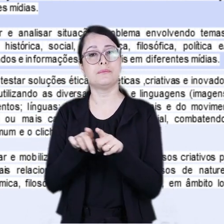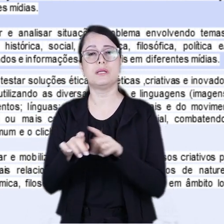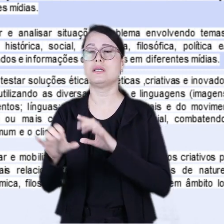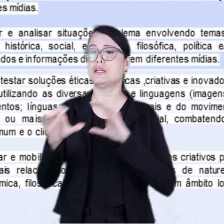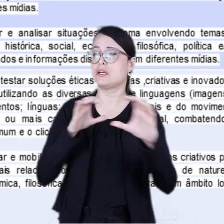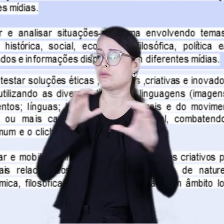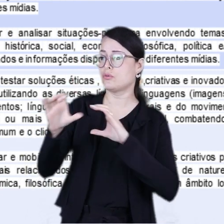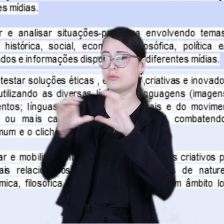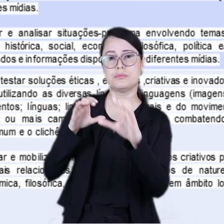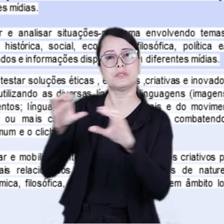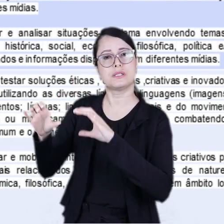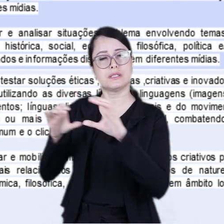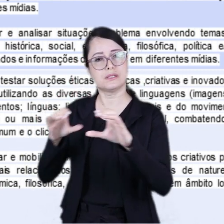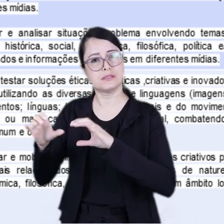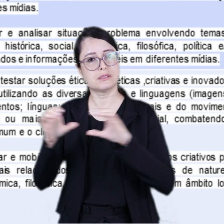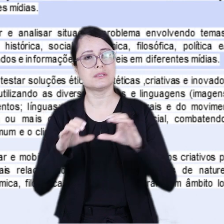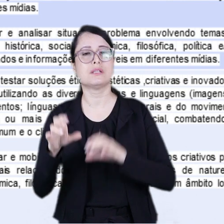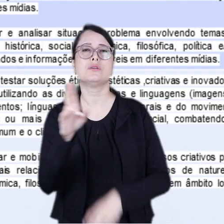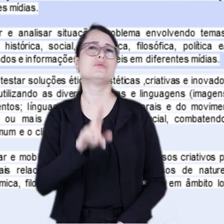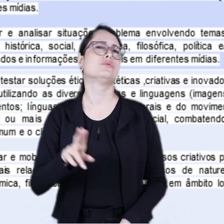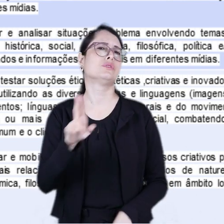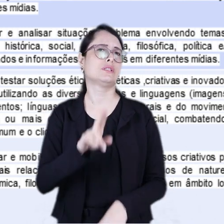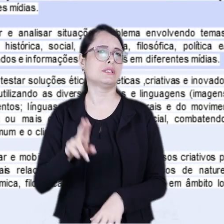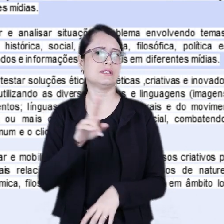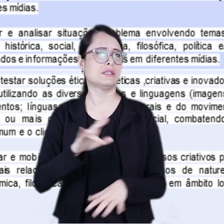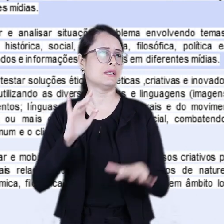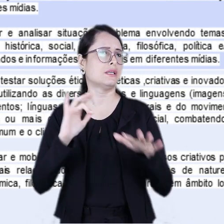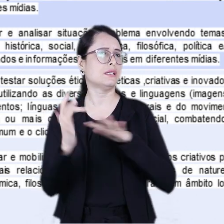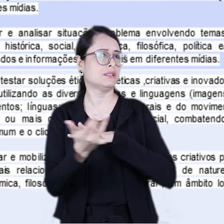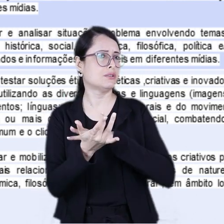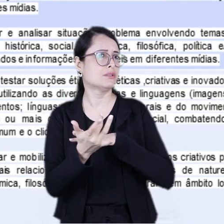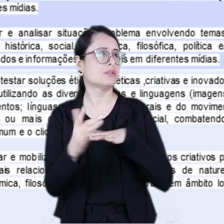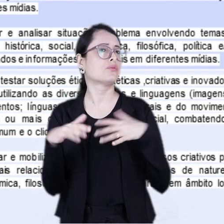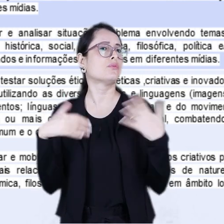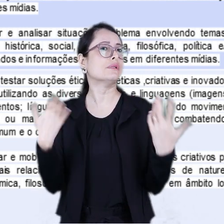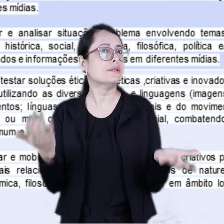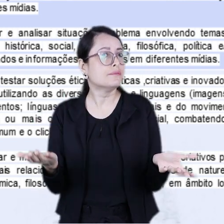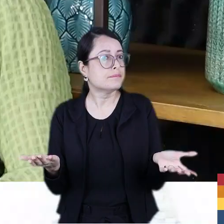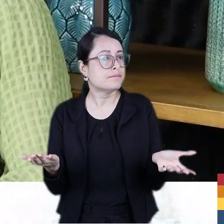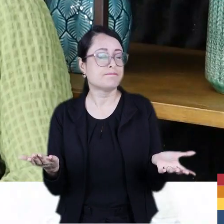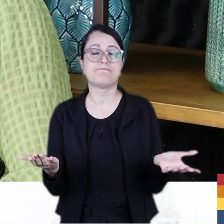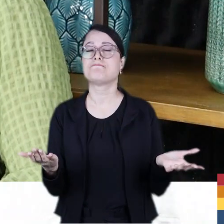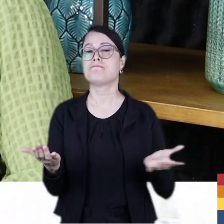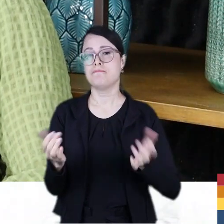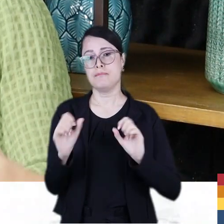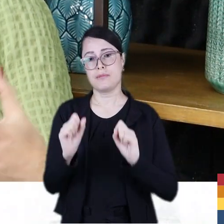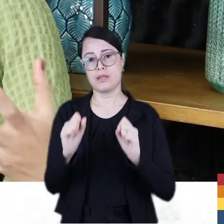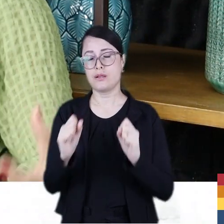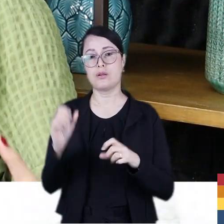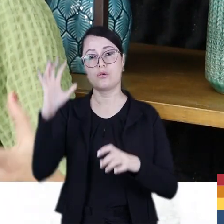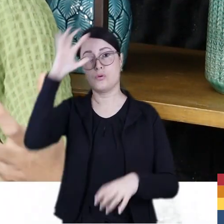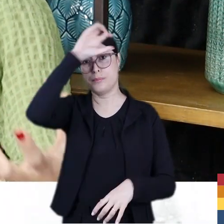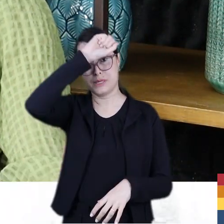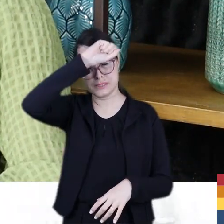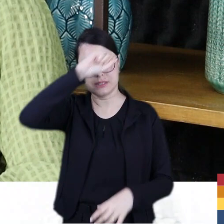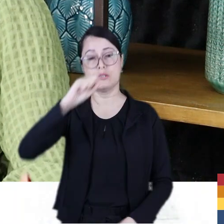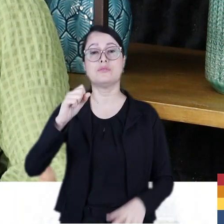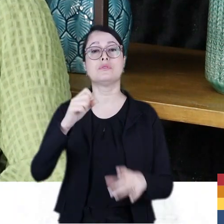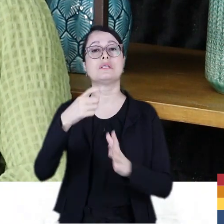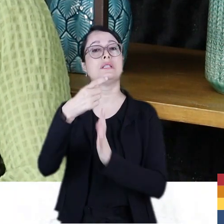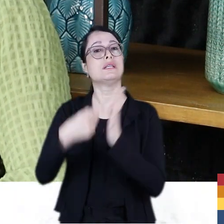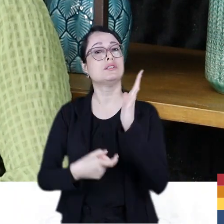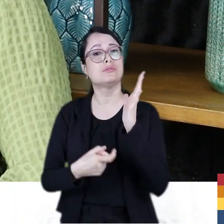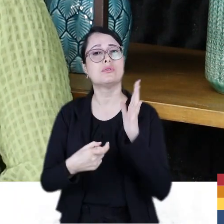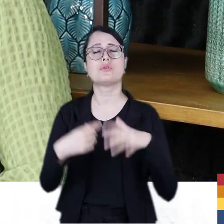redes, né, o quanto os nossos estudantes podem estar vulneráveis, né, nesse uso das redes sociais, né, dando a ele uma condição